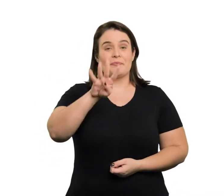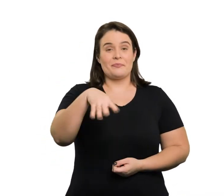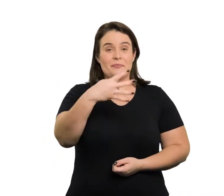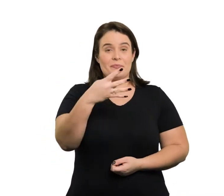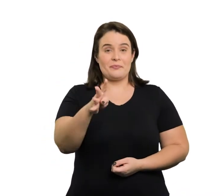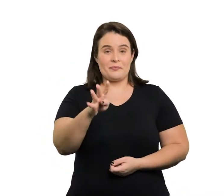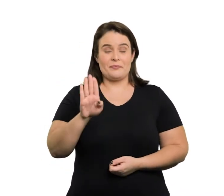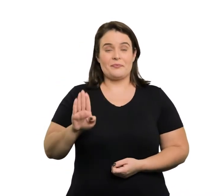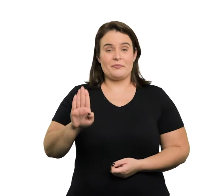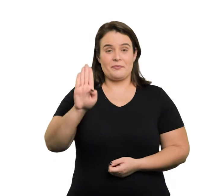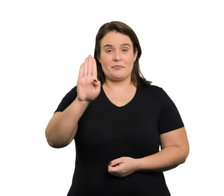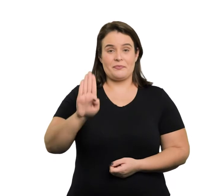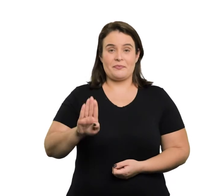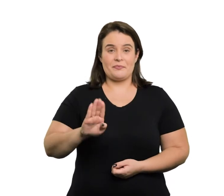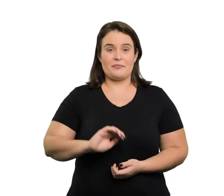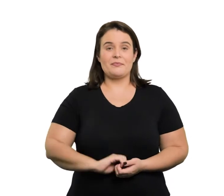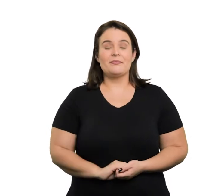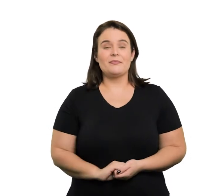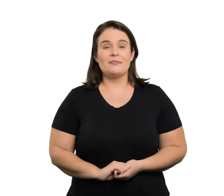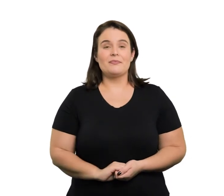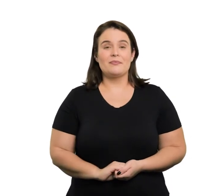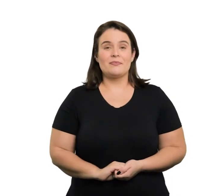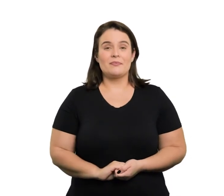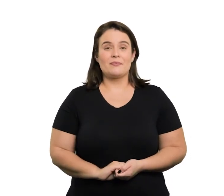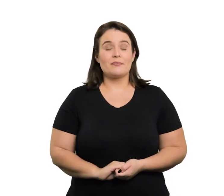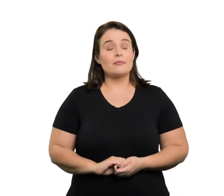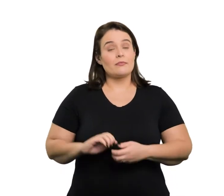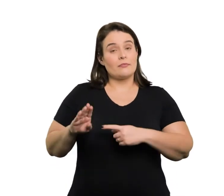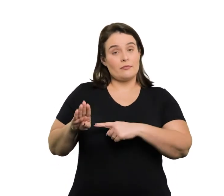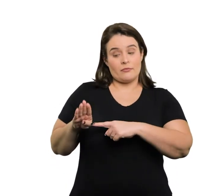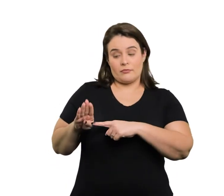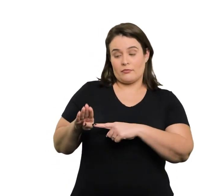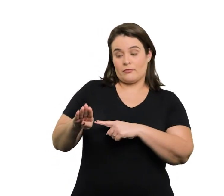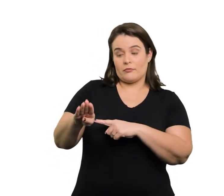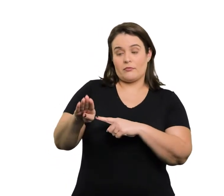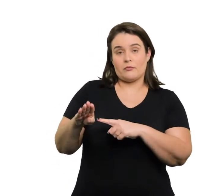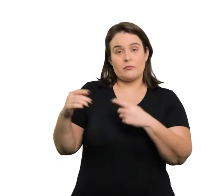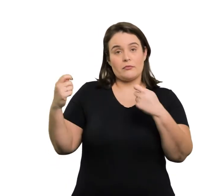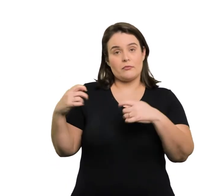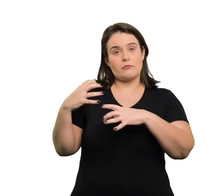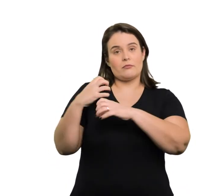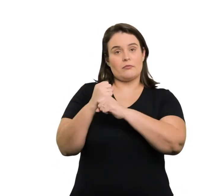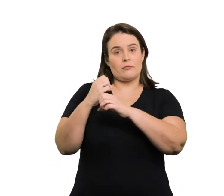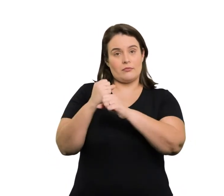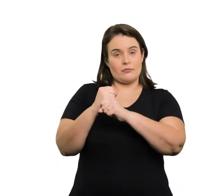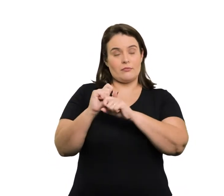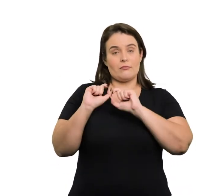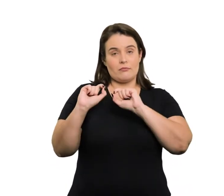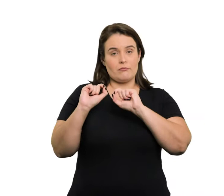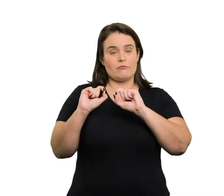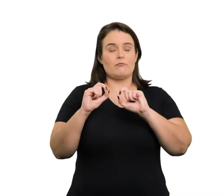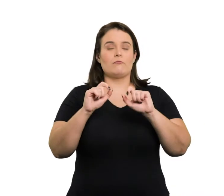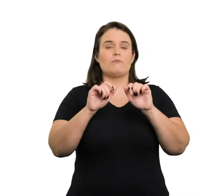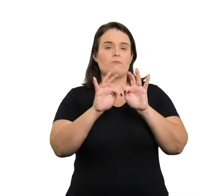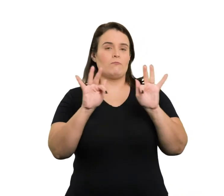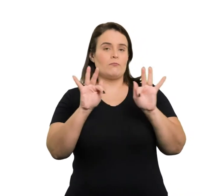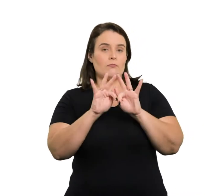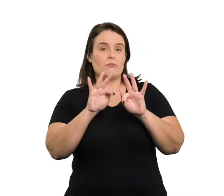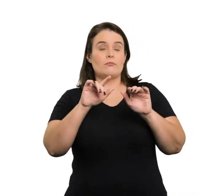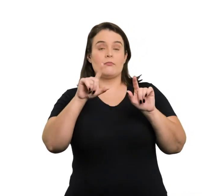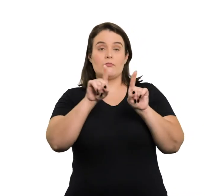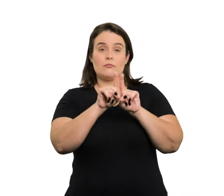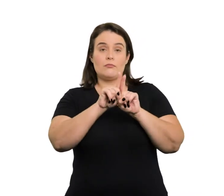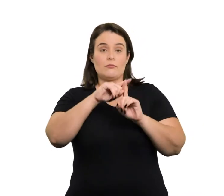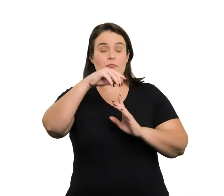Tabela de inclinações. A inclinação das rampas deve ser calculada segundo a equação e dentro